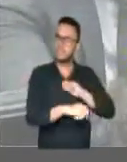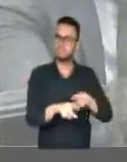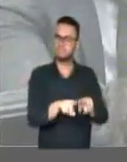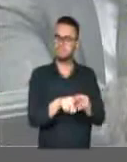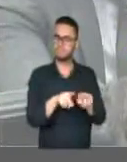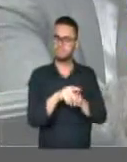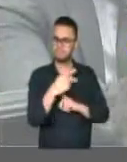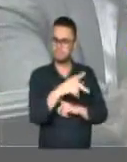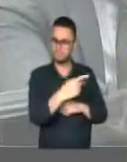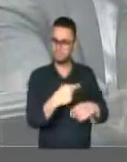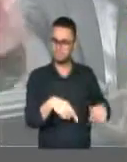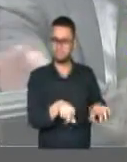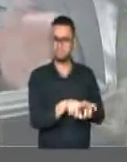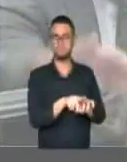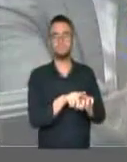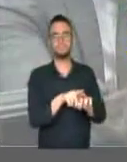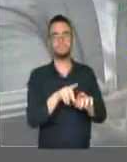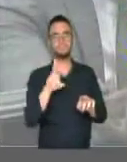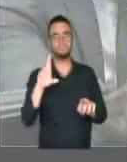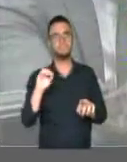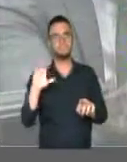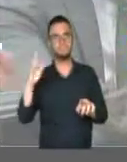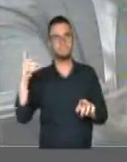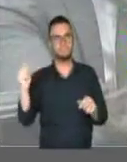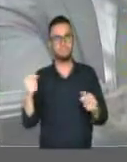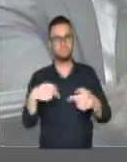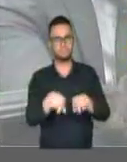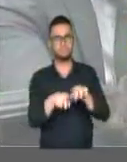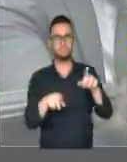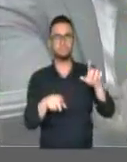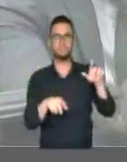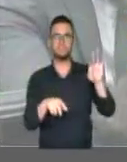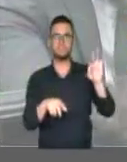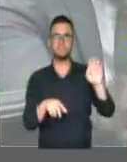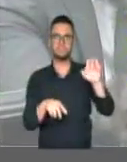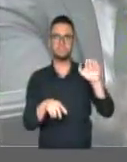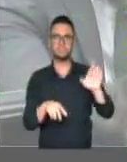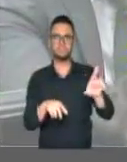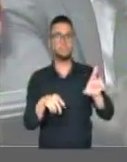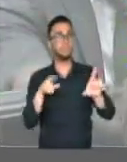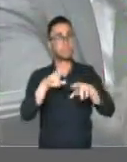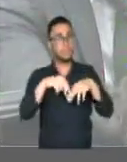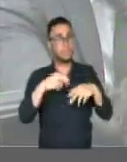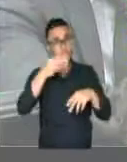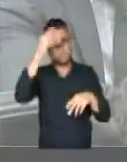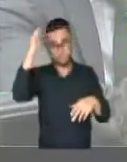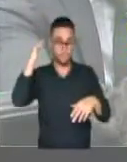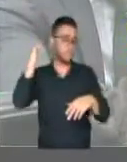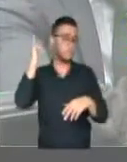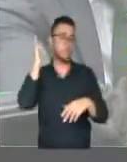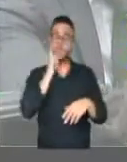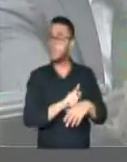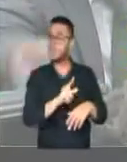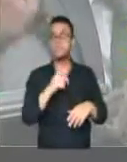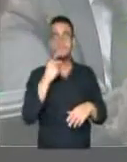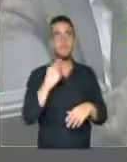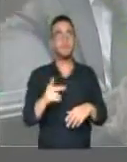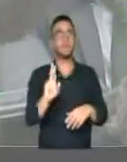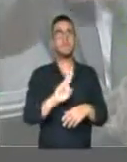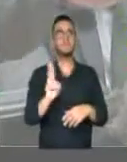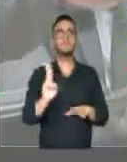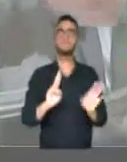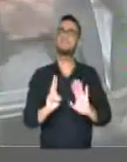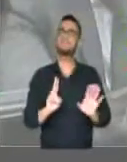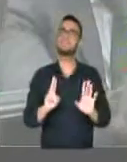dessa parceria Rocha Loures e Temer. Por isso ele não consegue pronunciar sequer esse nome.